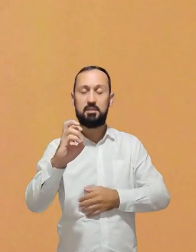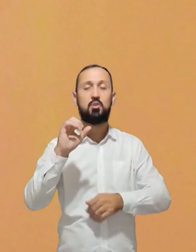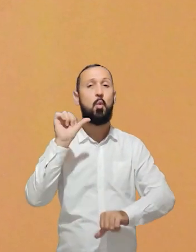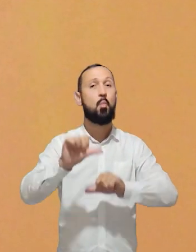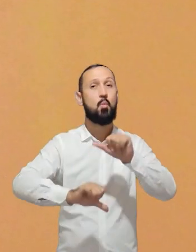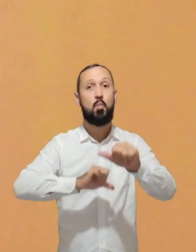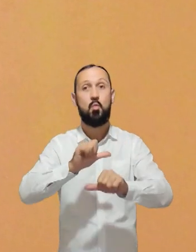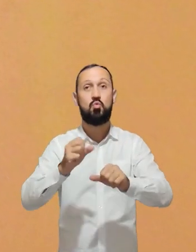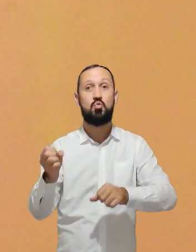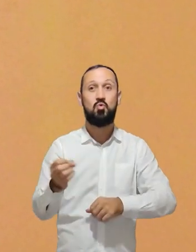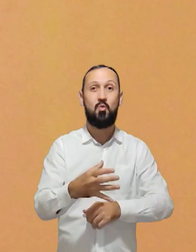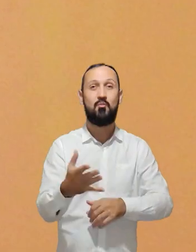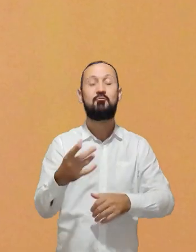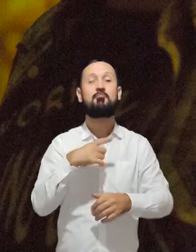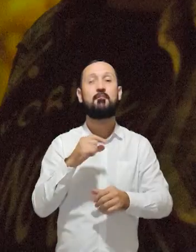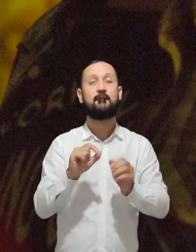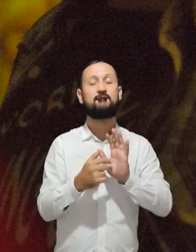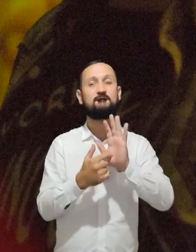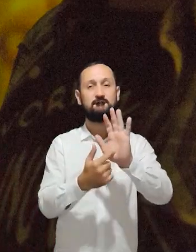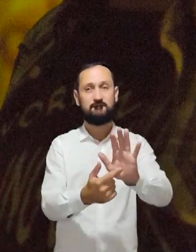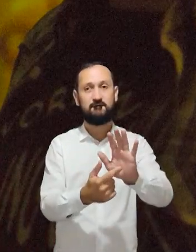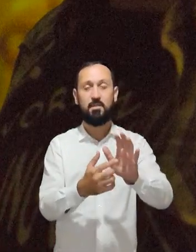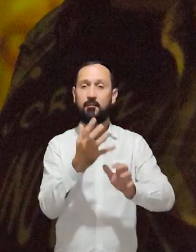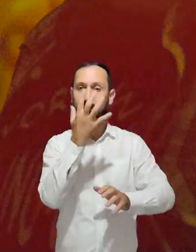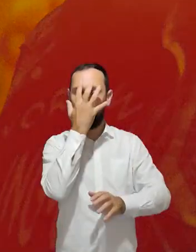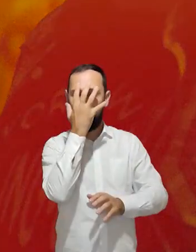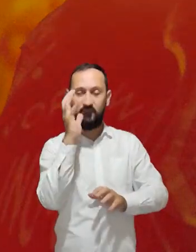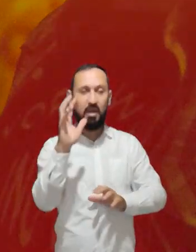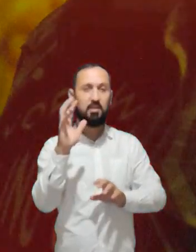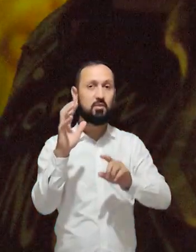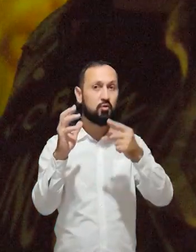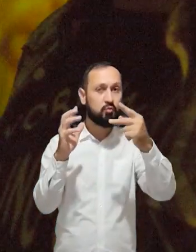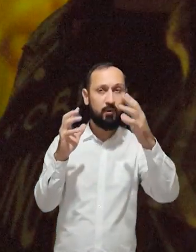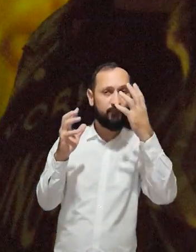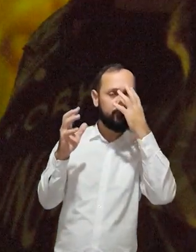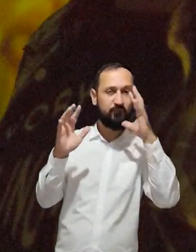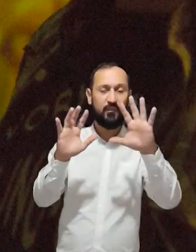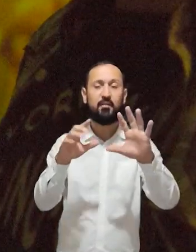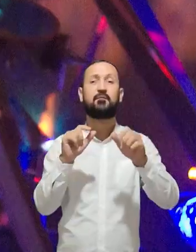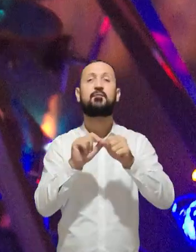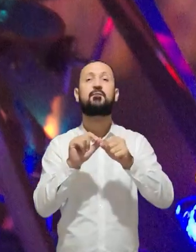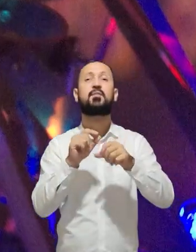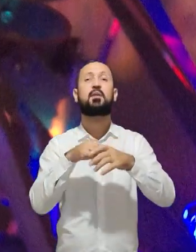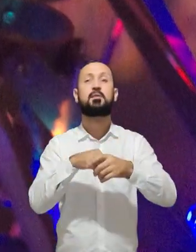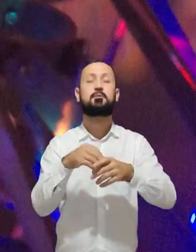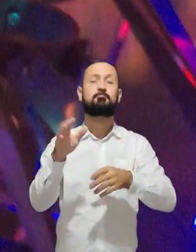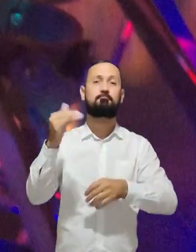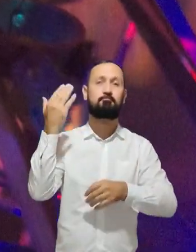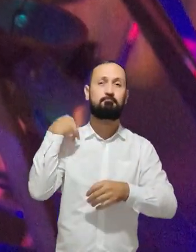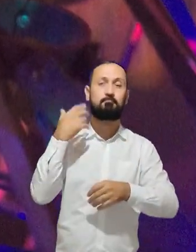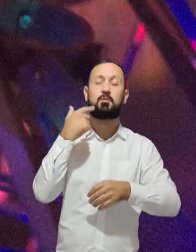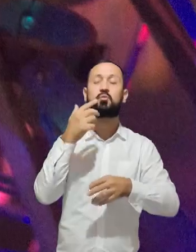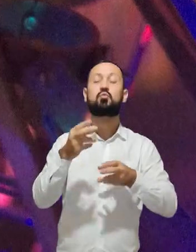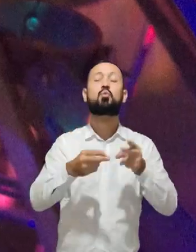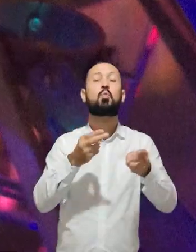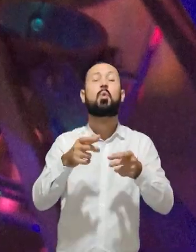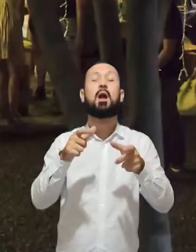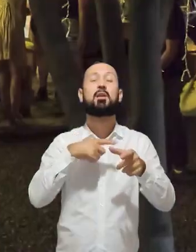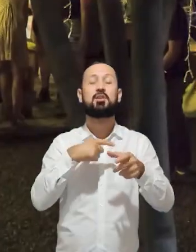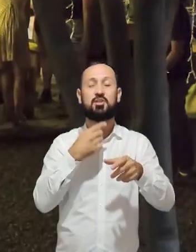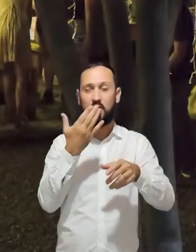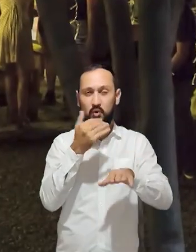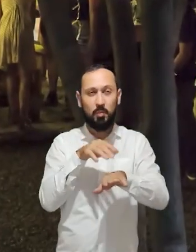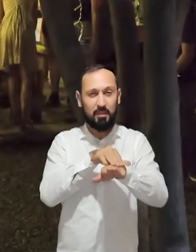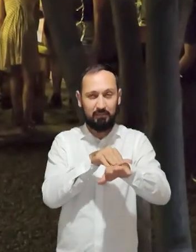Sul, quando Natasha Iká organizou a intervenção F5 Atualizando. Na exposição Face to Face